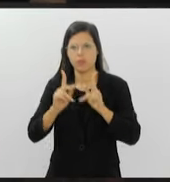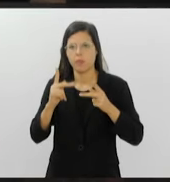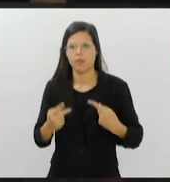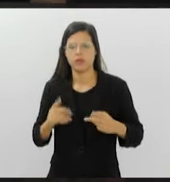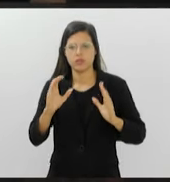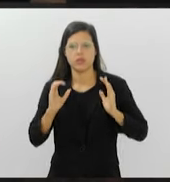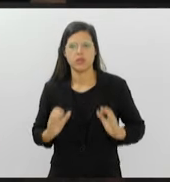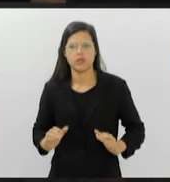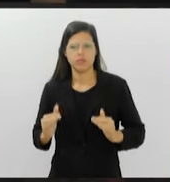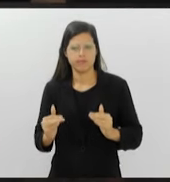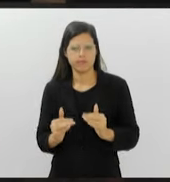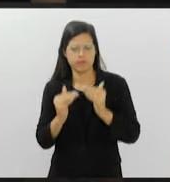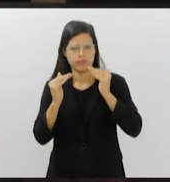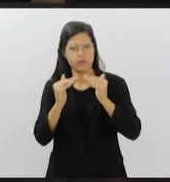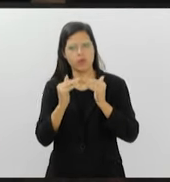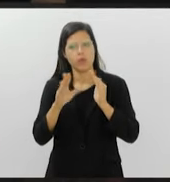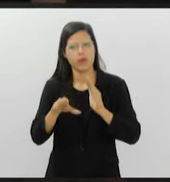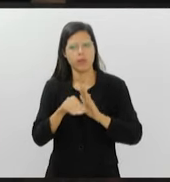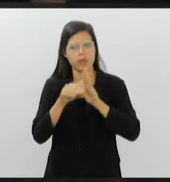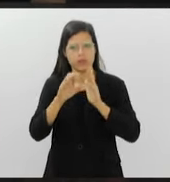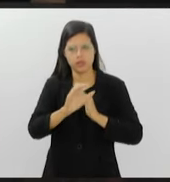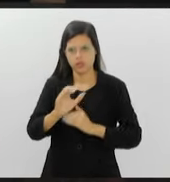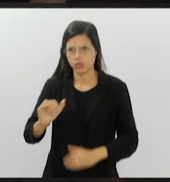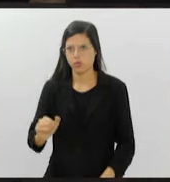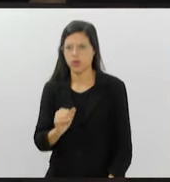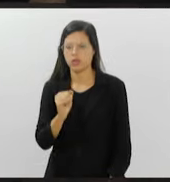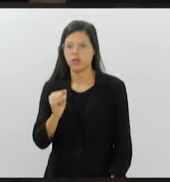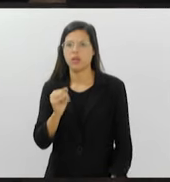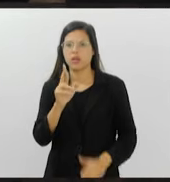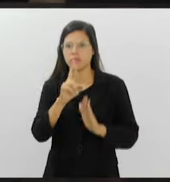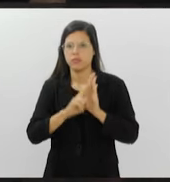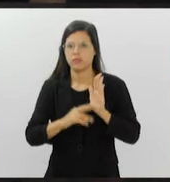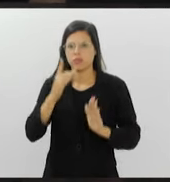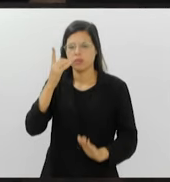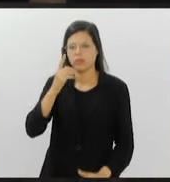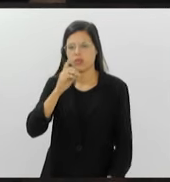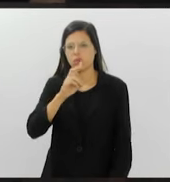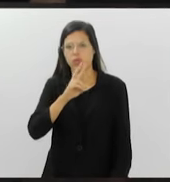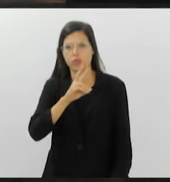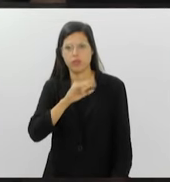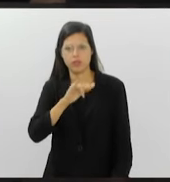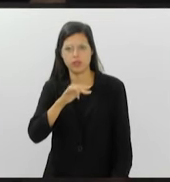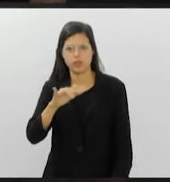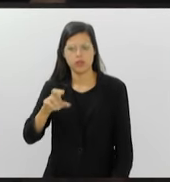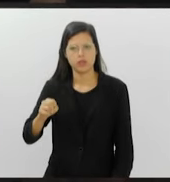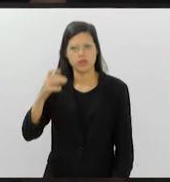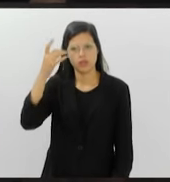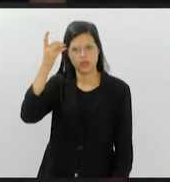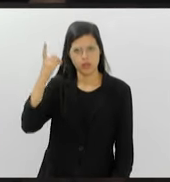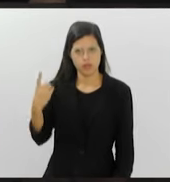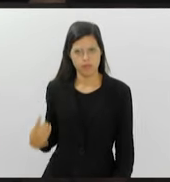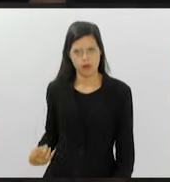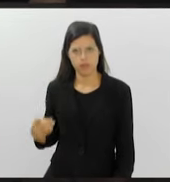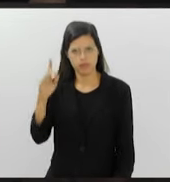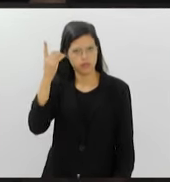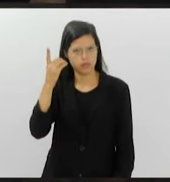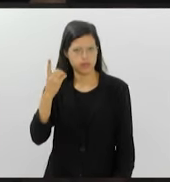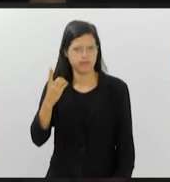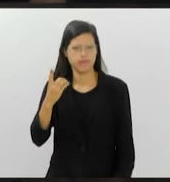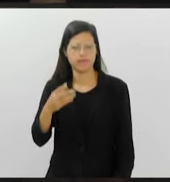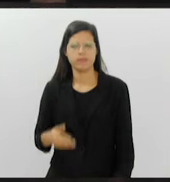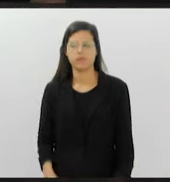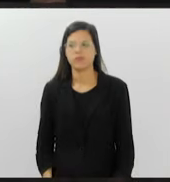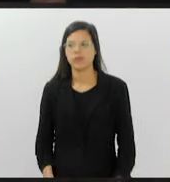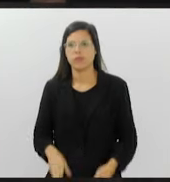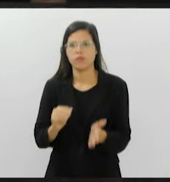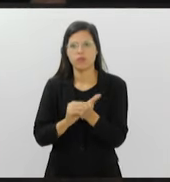da Comissão de Constituição e Justiça. Relatores, deputados Vinícius Cozzolino, Dani Balbi e Dani Monteiro. Pendendo de pareceres